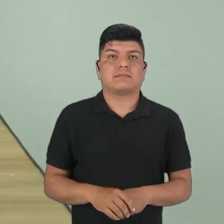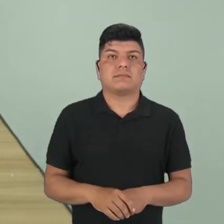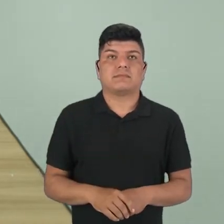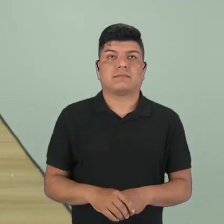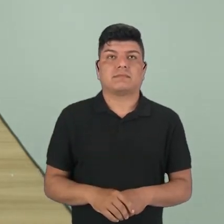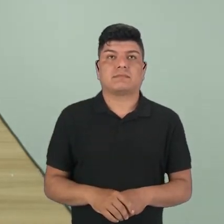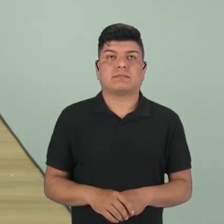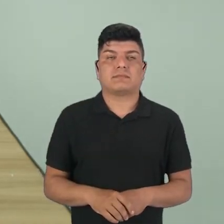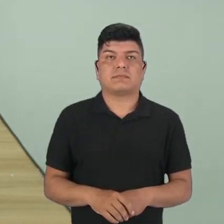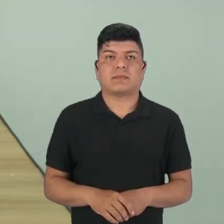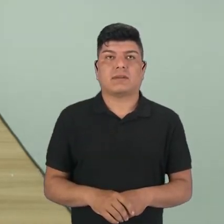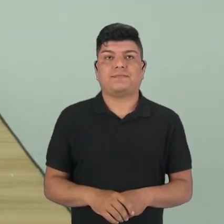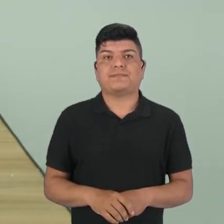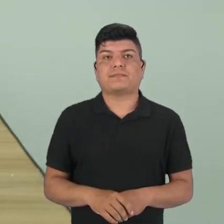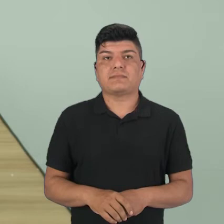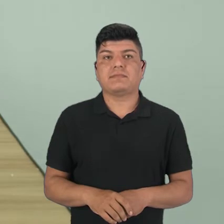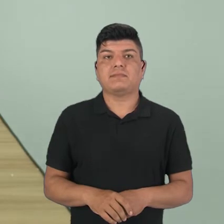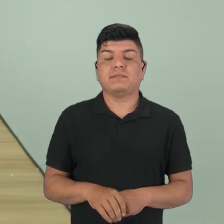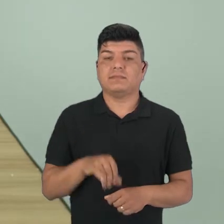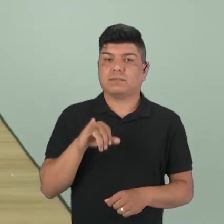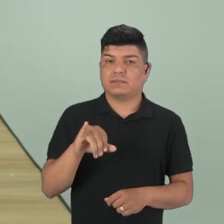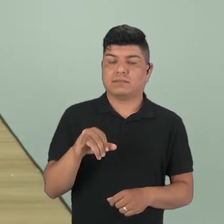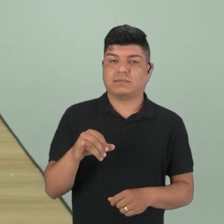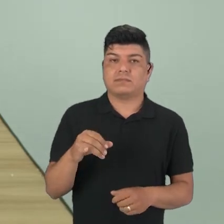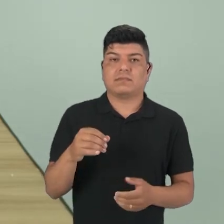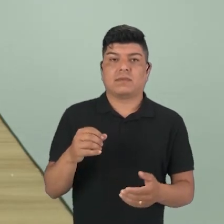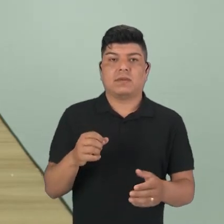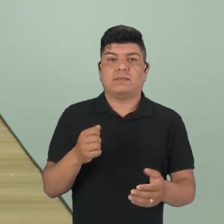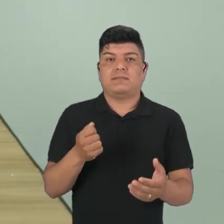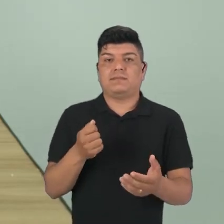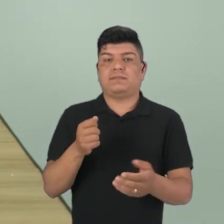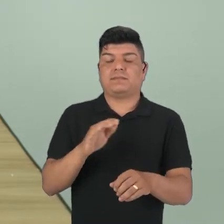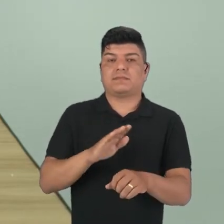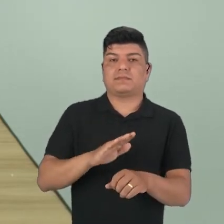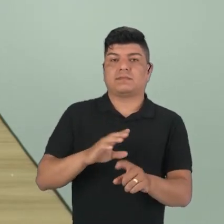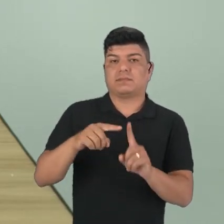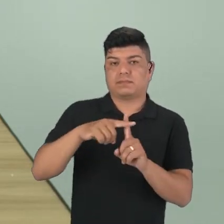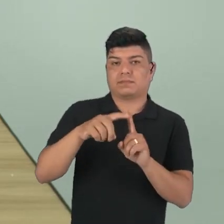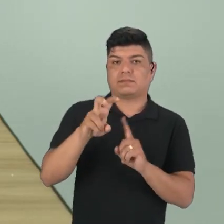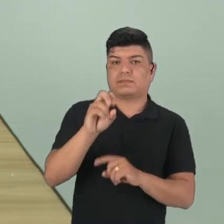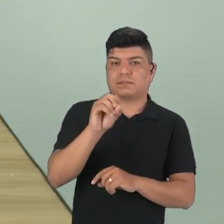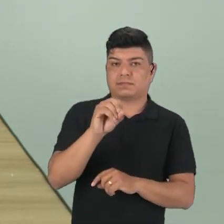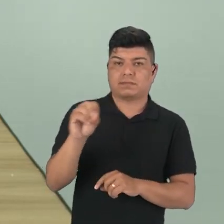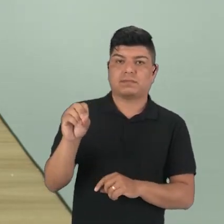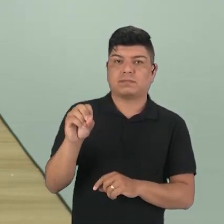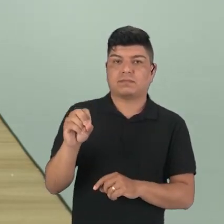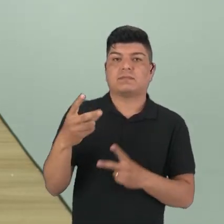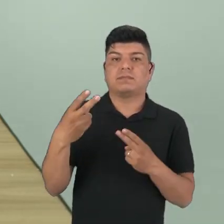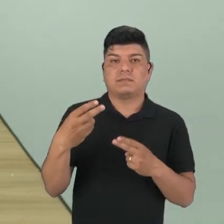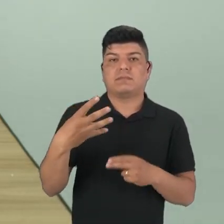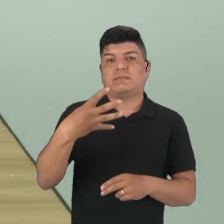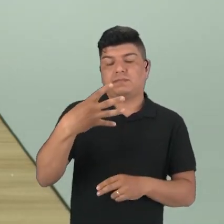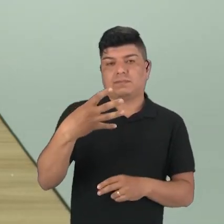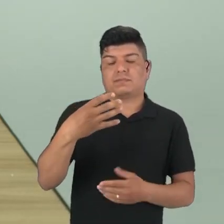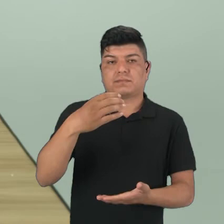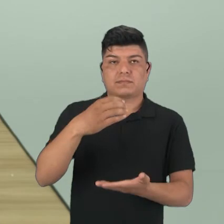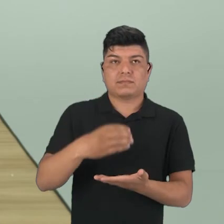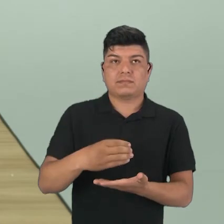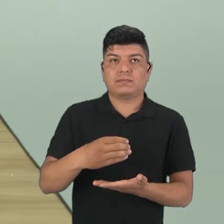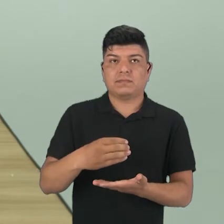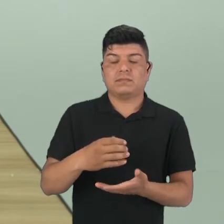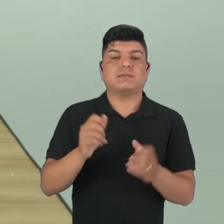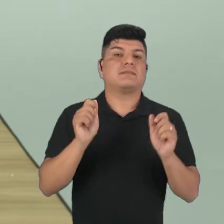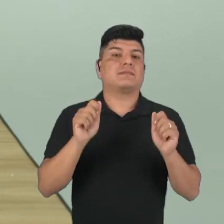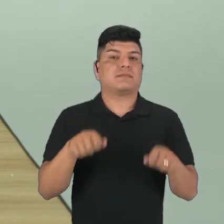caixas. Então, se eu colocar mais 500, eu vou ter quantas caixas? Já 4 caixas, né? Eu